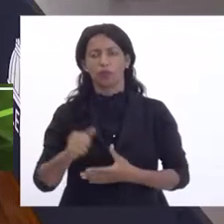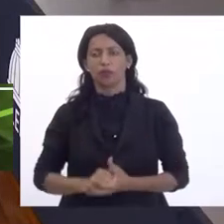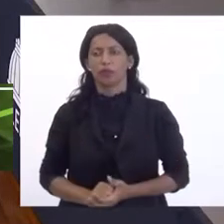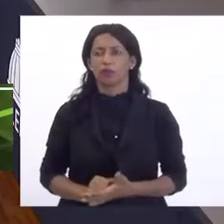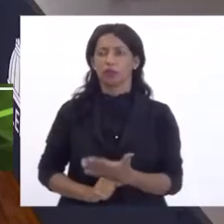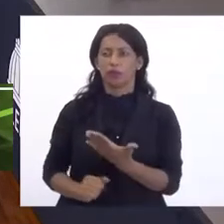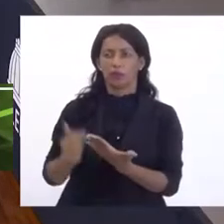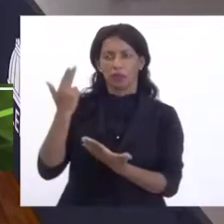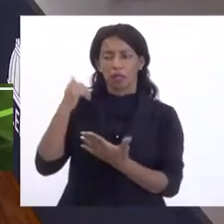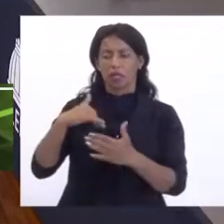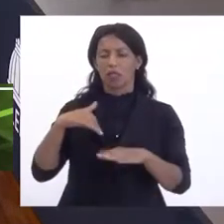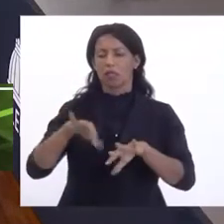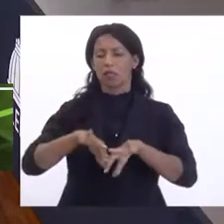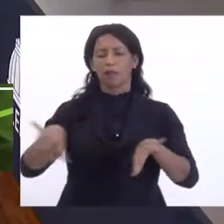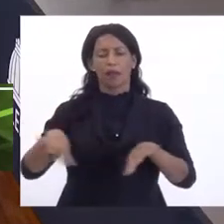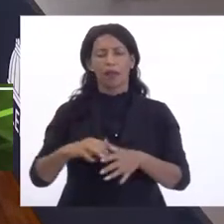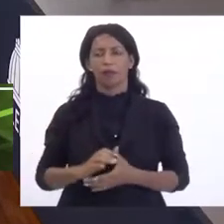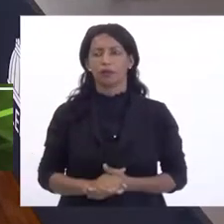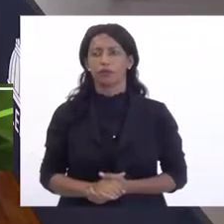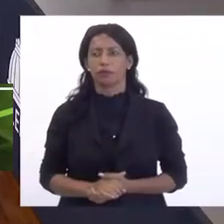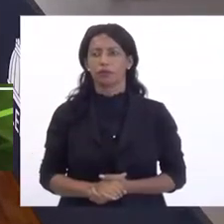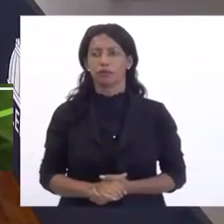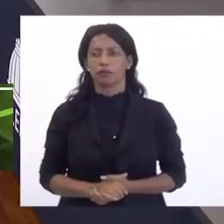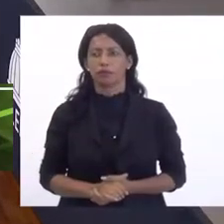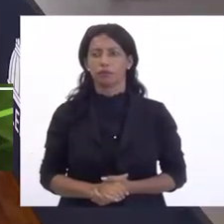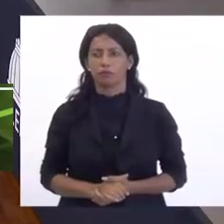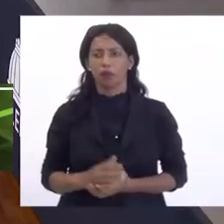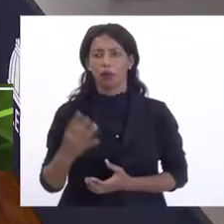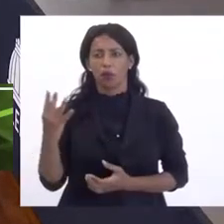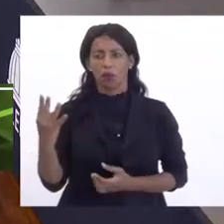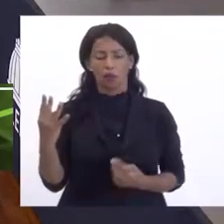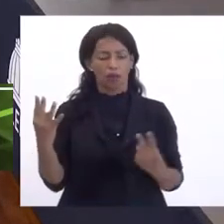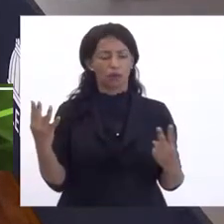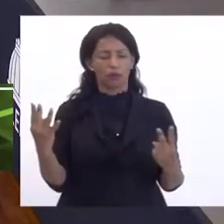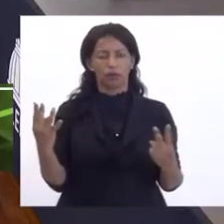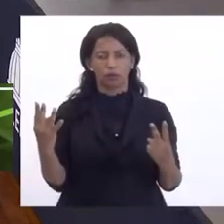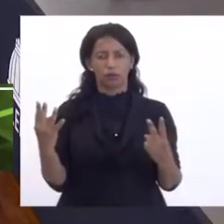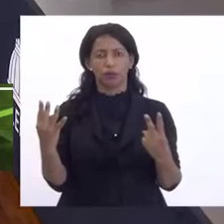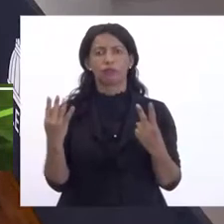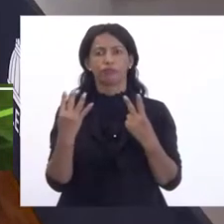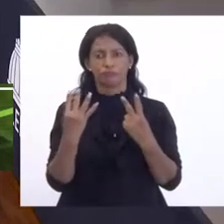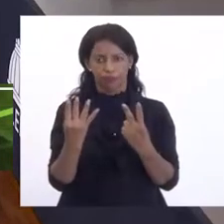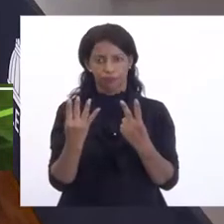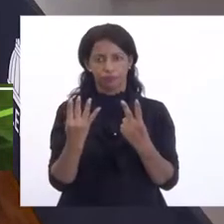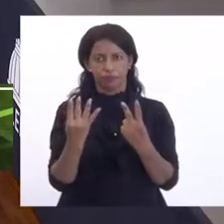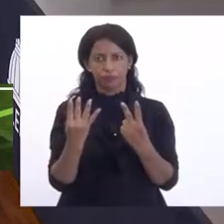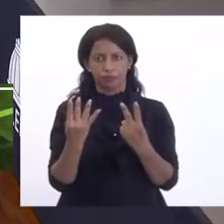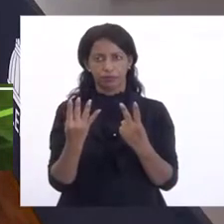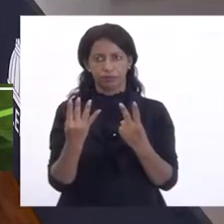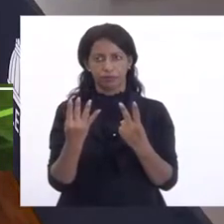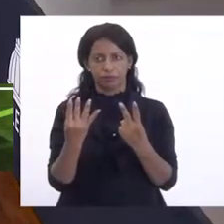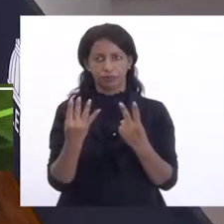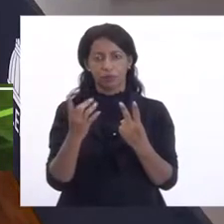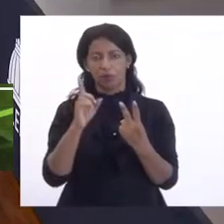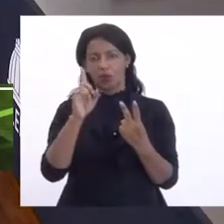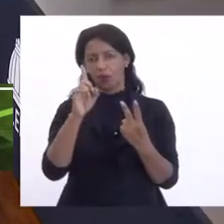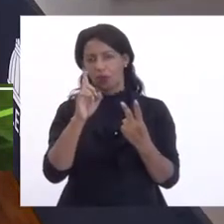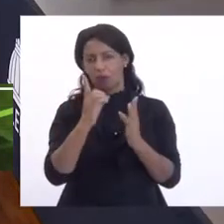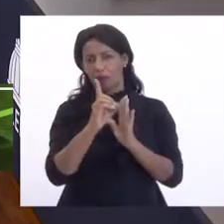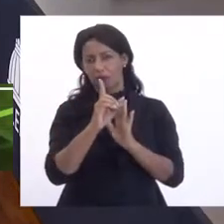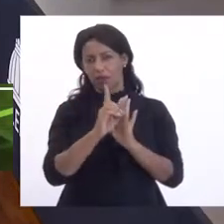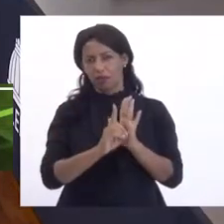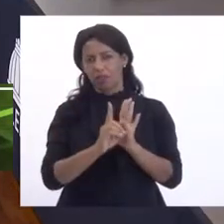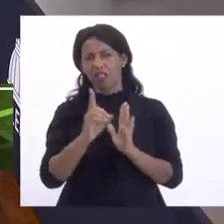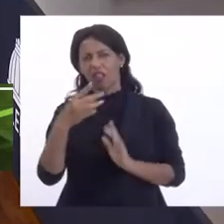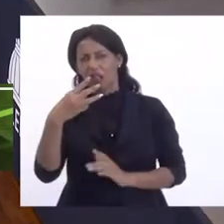Eliomar? Separado. Separado. Então, um, dois, três, quatro votos a dois. Só uma declaração de voto. Deputado de